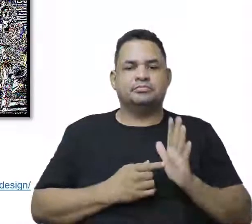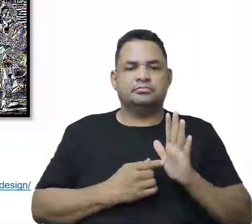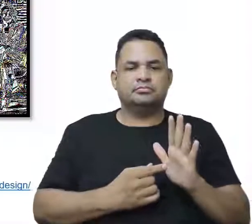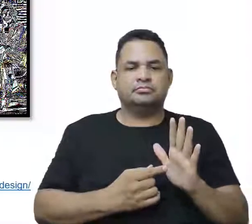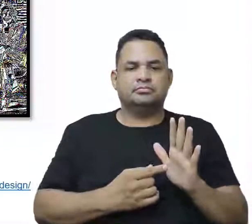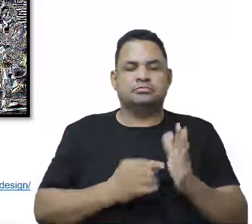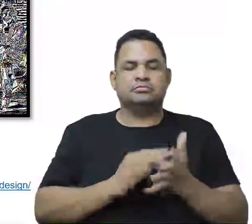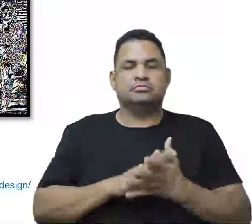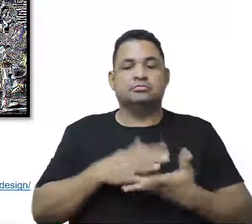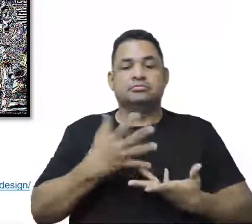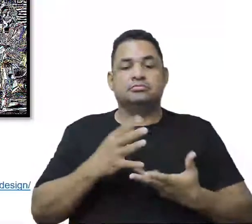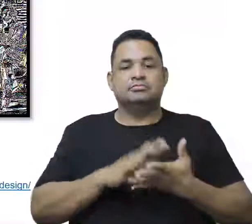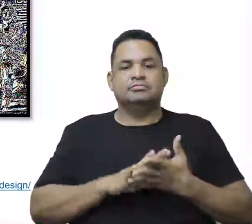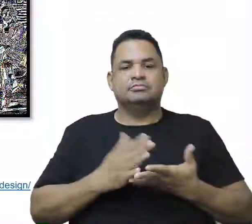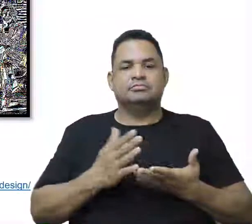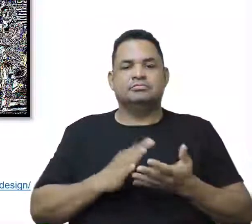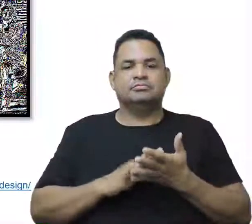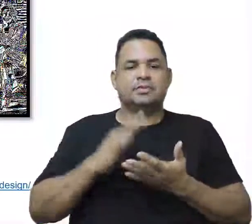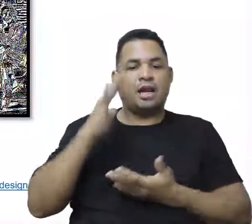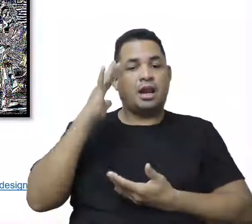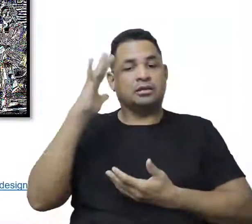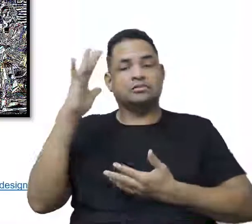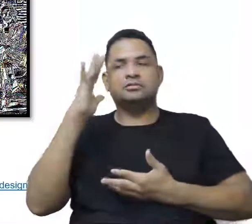Mostrar que essa posição, né, de